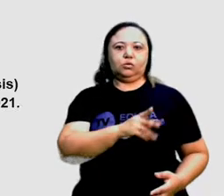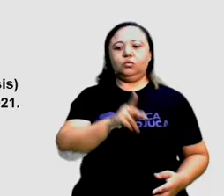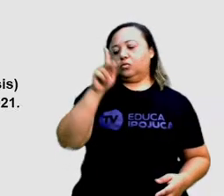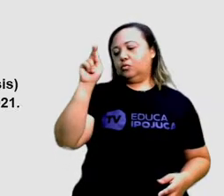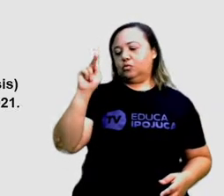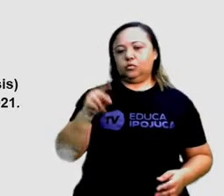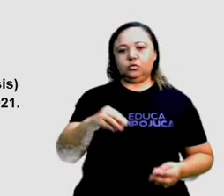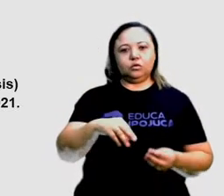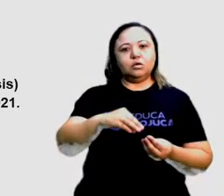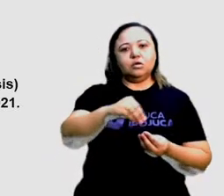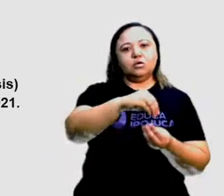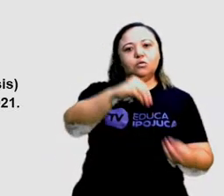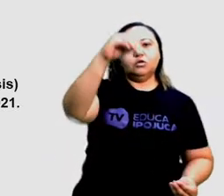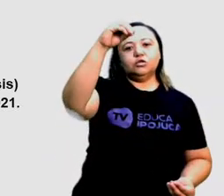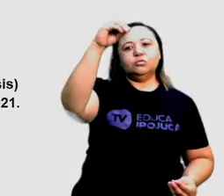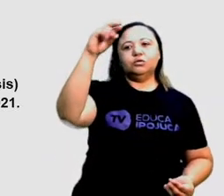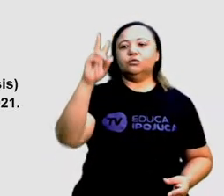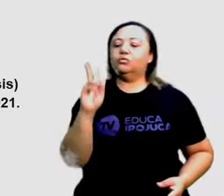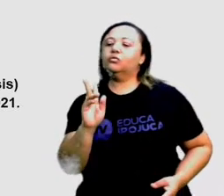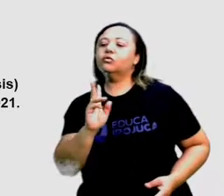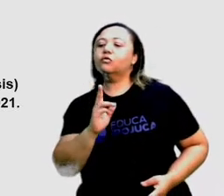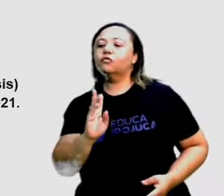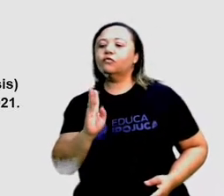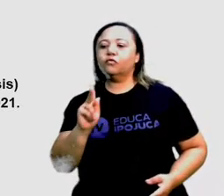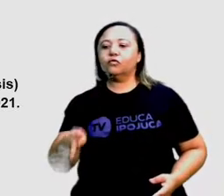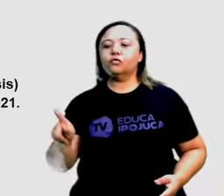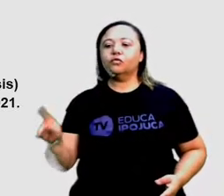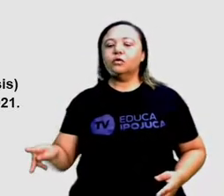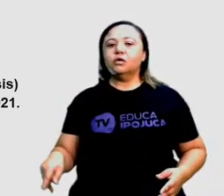ex-professor, vexado daquele pensamento,